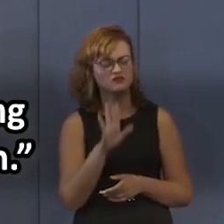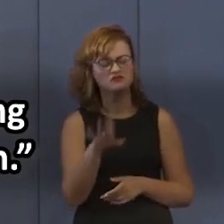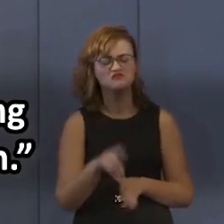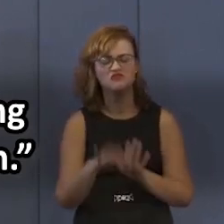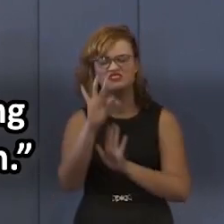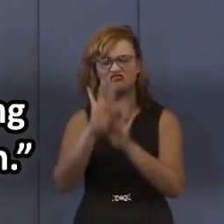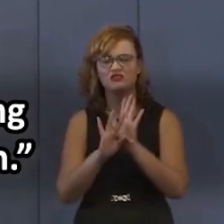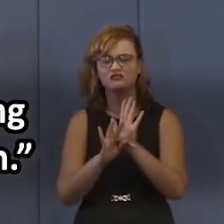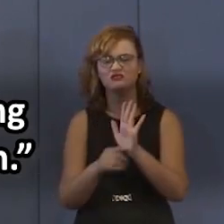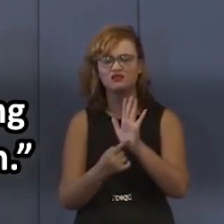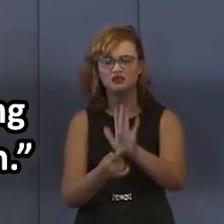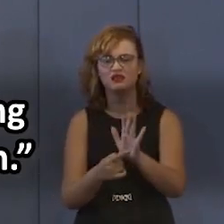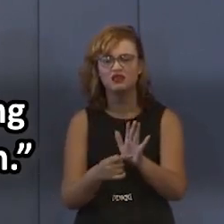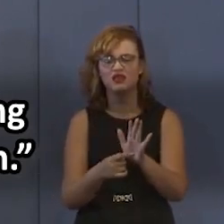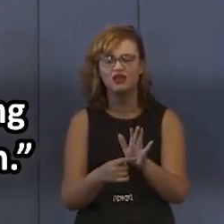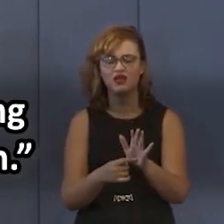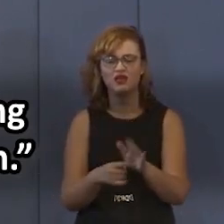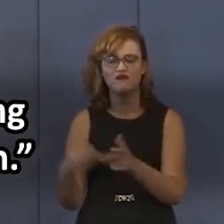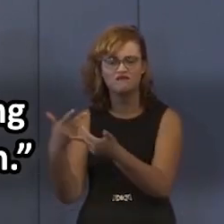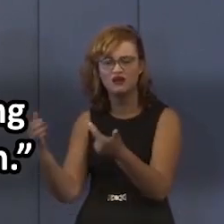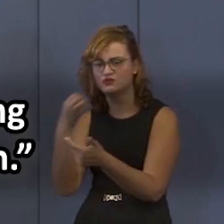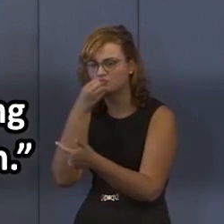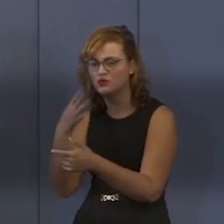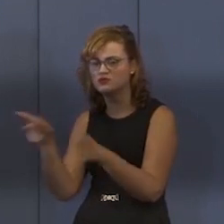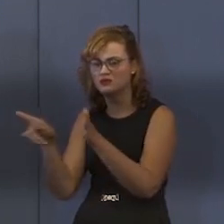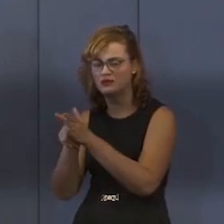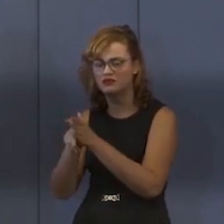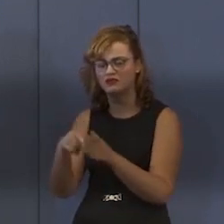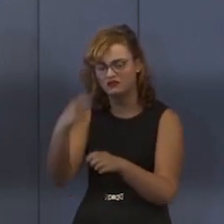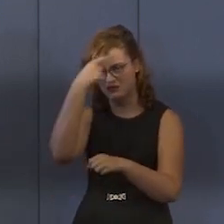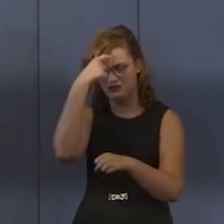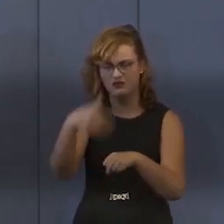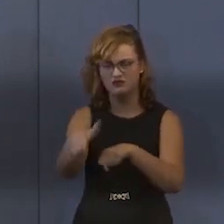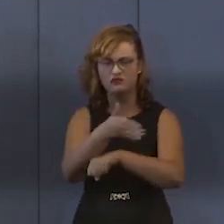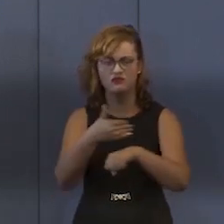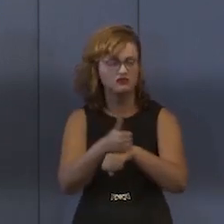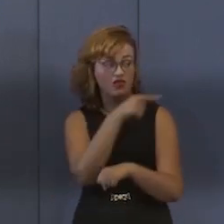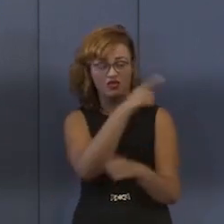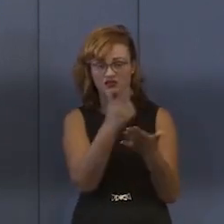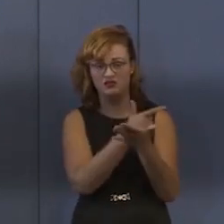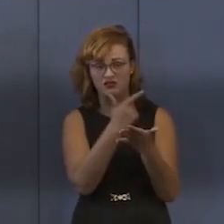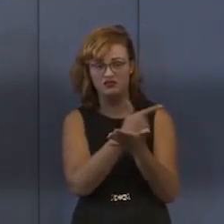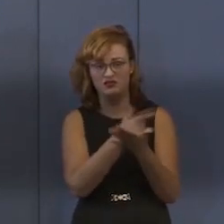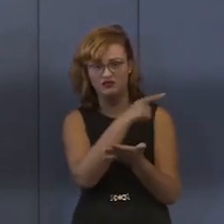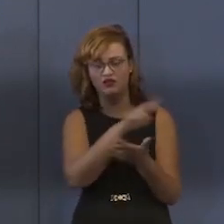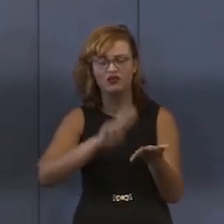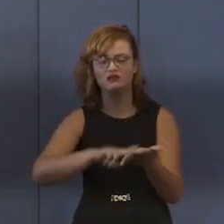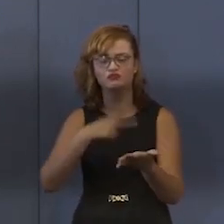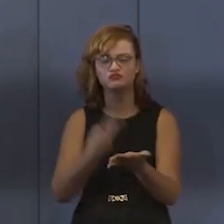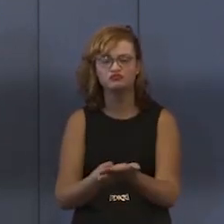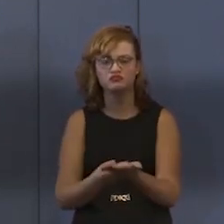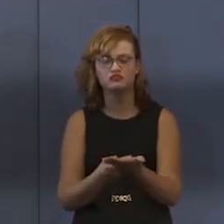lança a mão da sua tese mais desafiadora, que é A Virtude do Nacionalismo. Esse livro aqui, esse livro, objeto